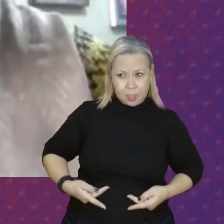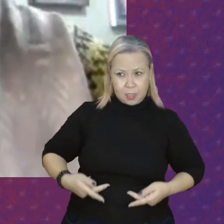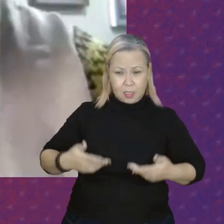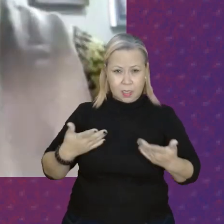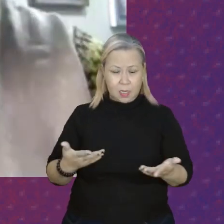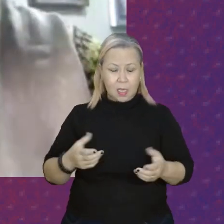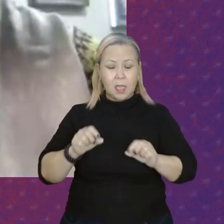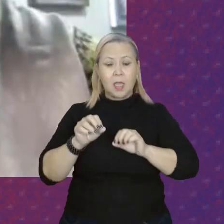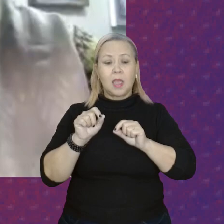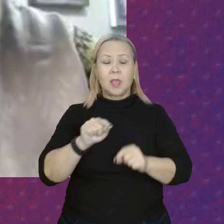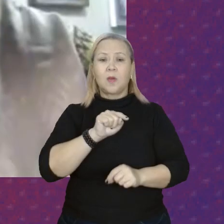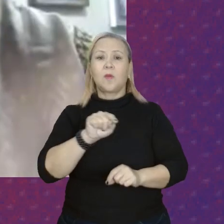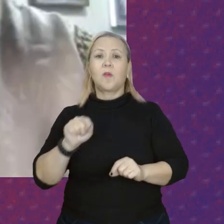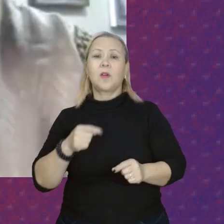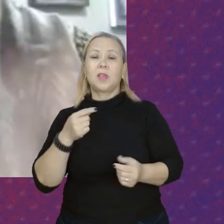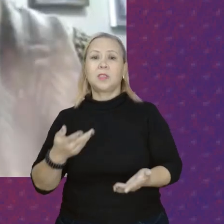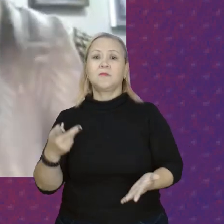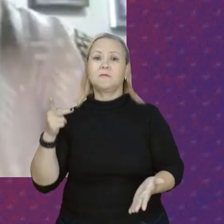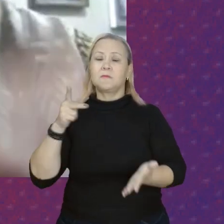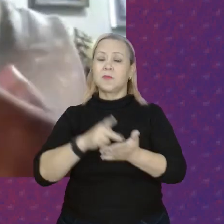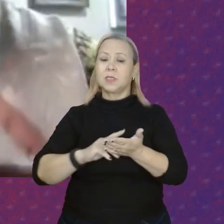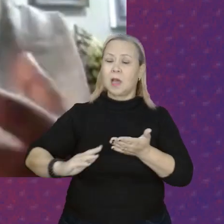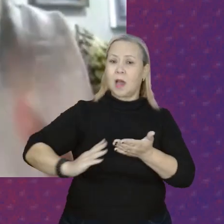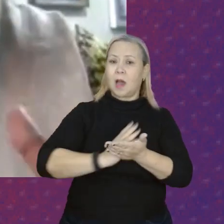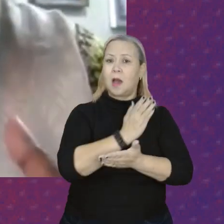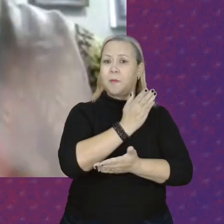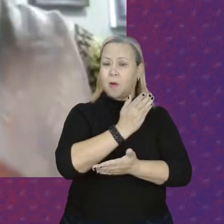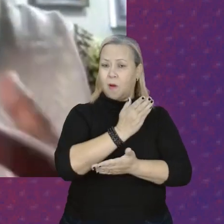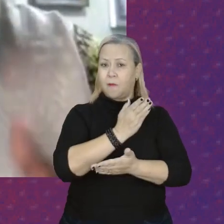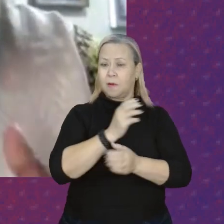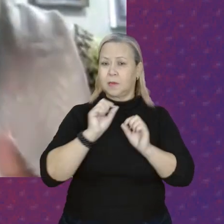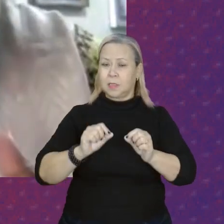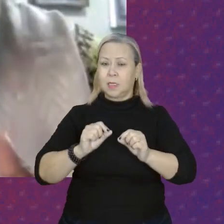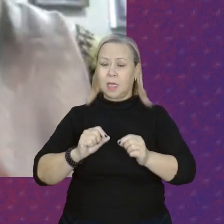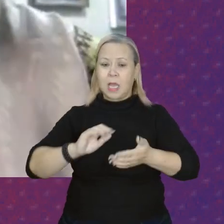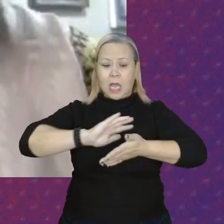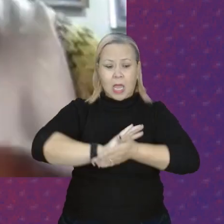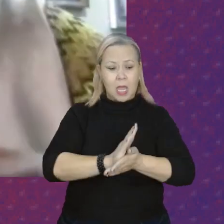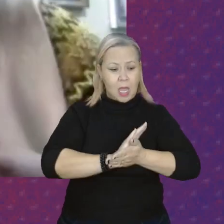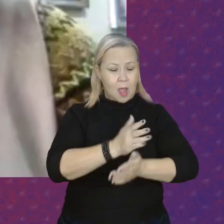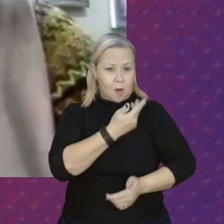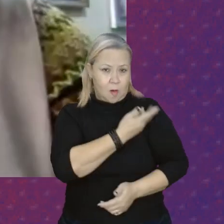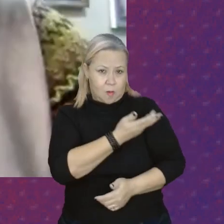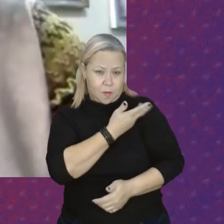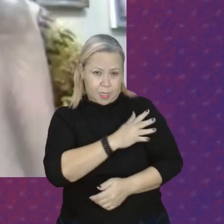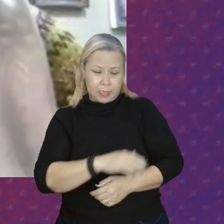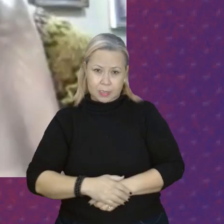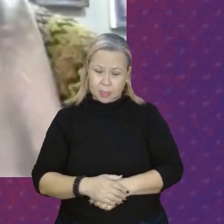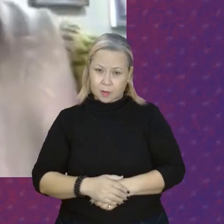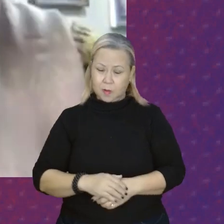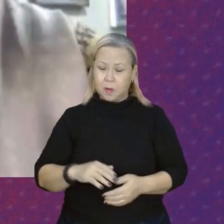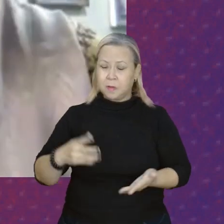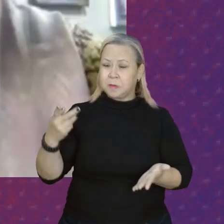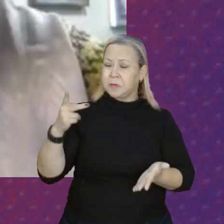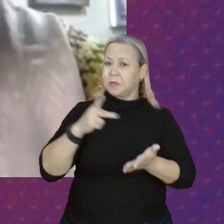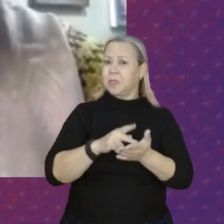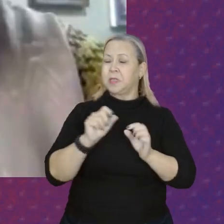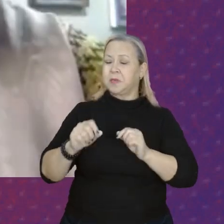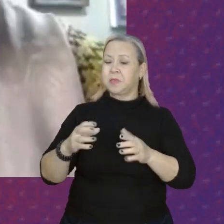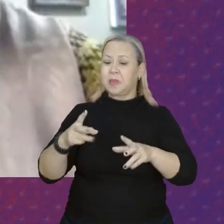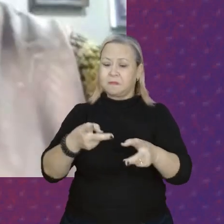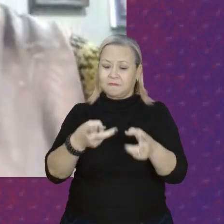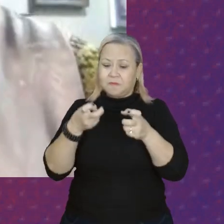isso, você legitima, né? Você legitima a opressão e legitima a exploração desses